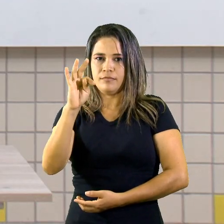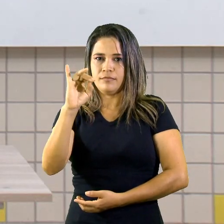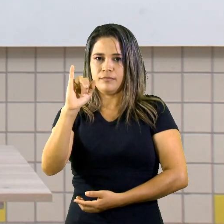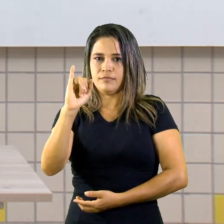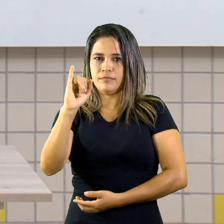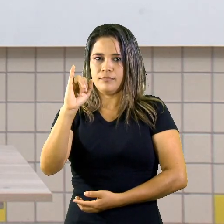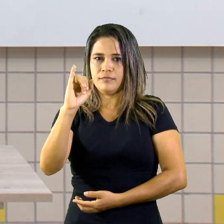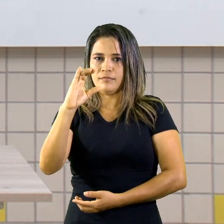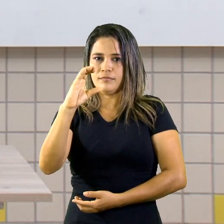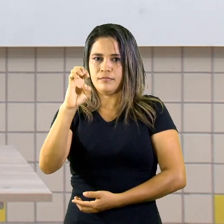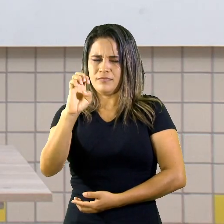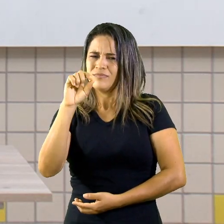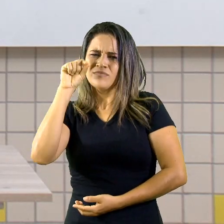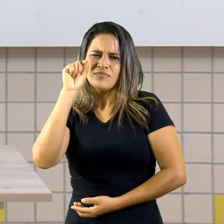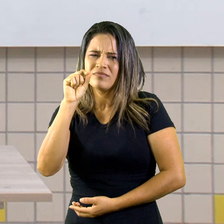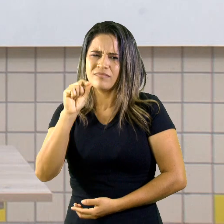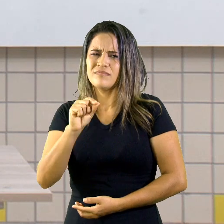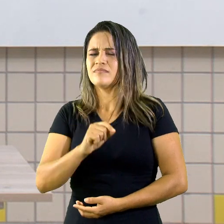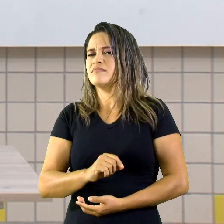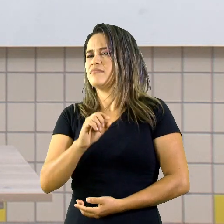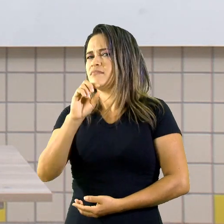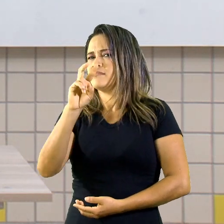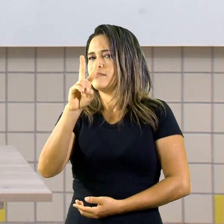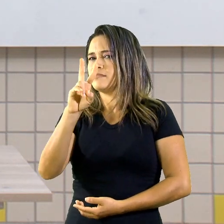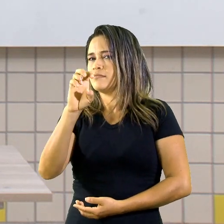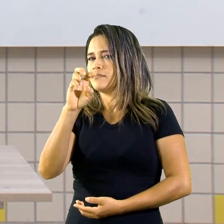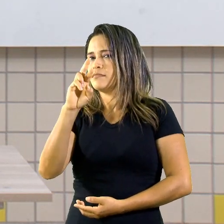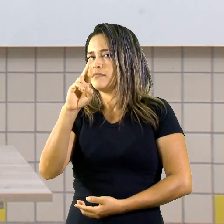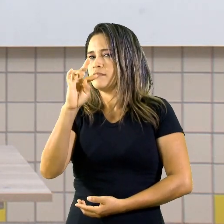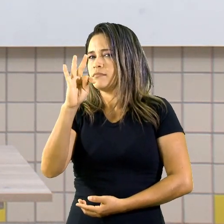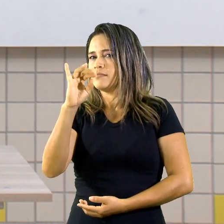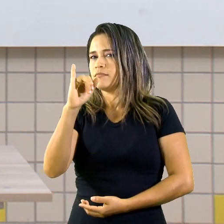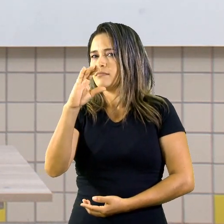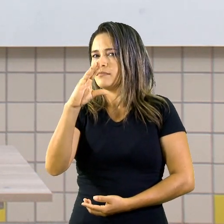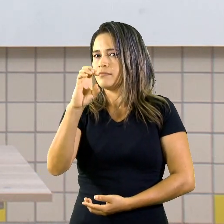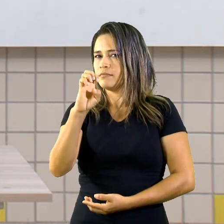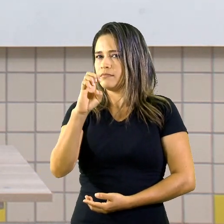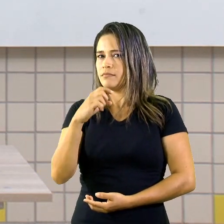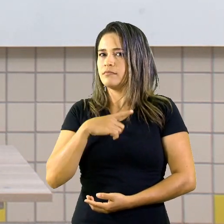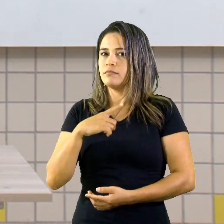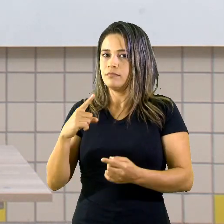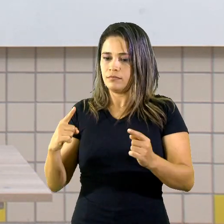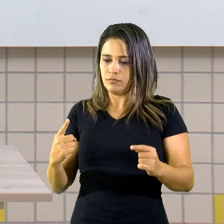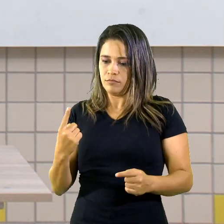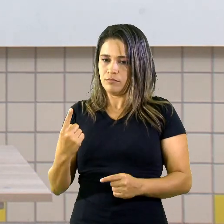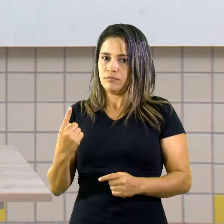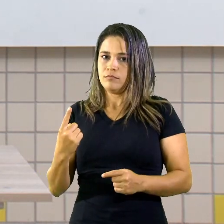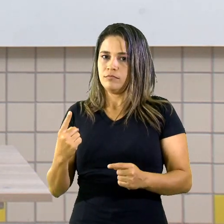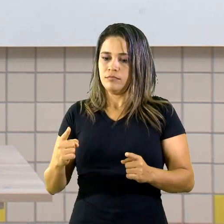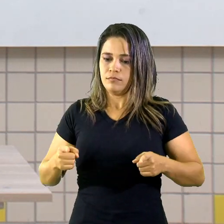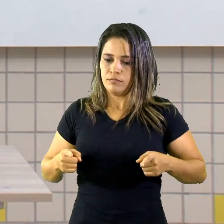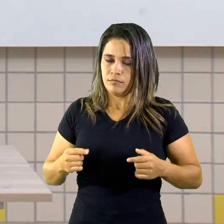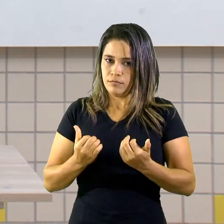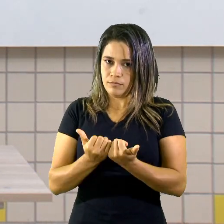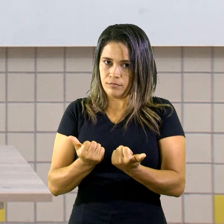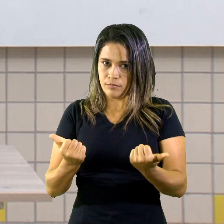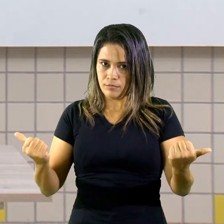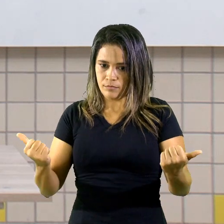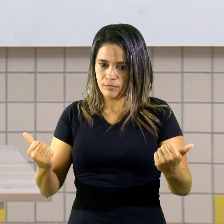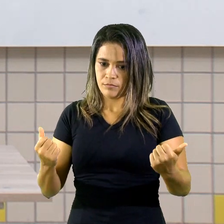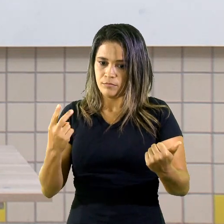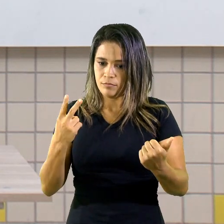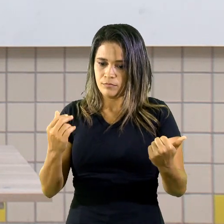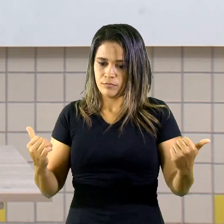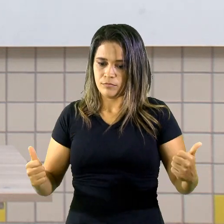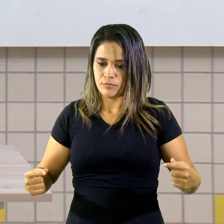para vocês. O que é um vértice? O vértice é quando eu pego um segmento de reta, outro segmento de reta, e quando os dois